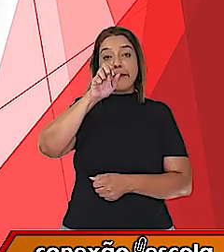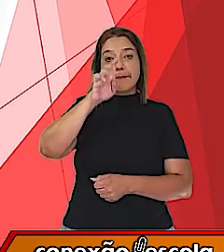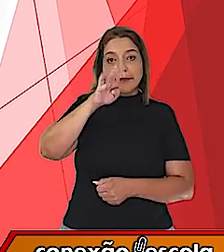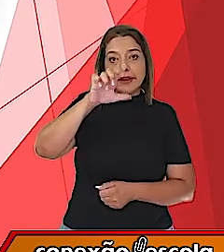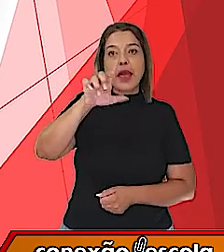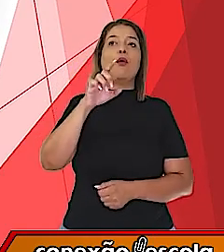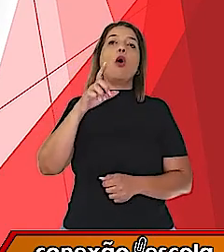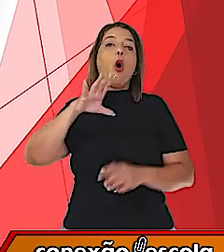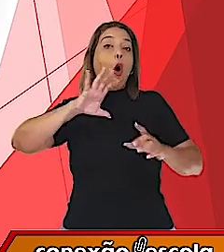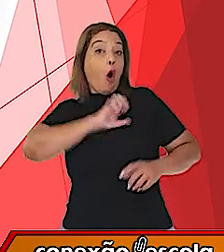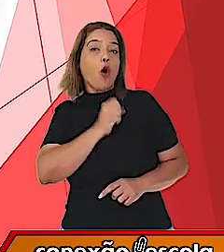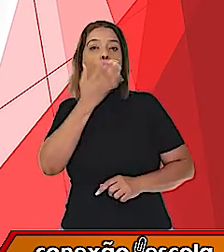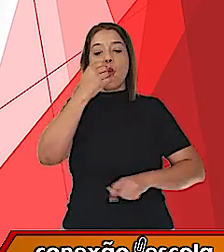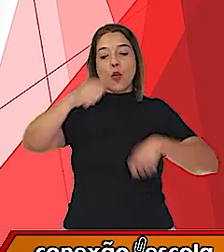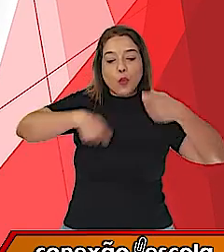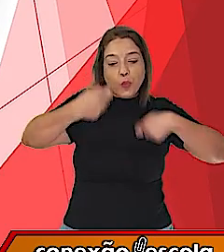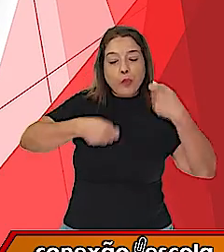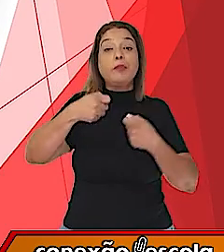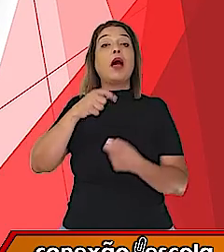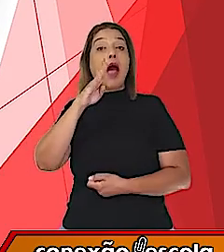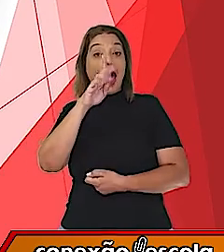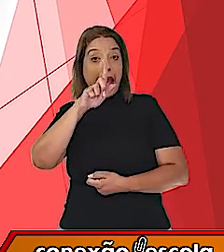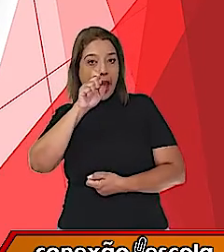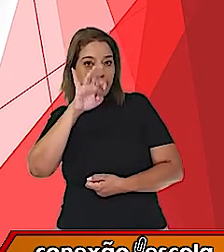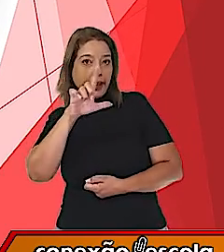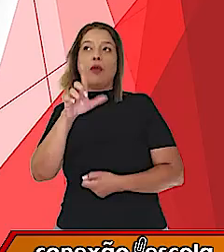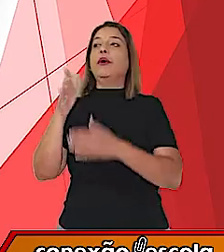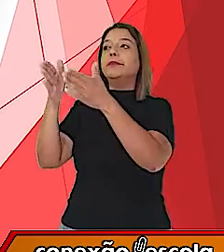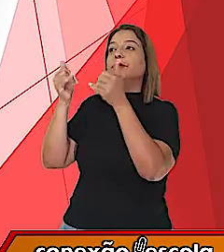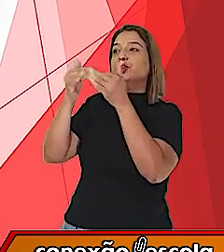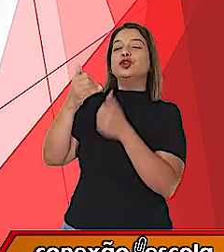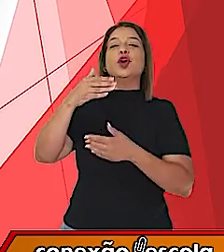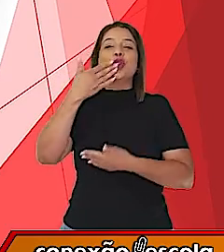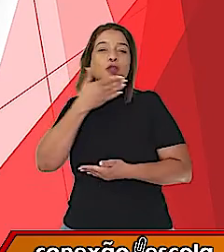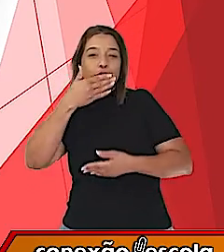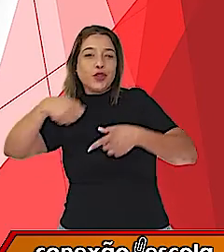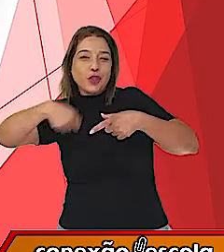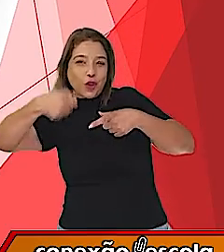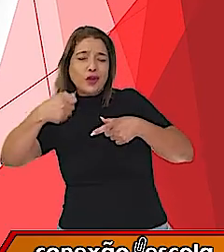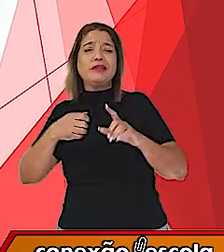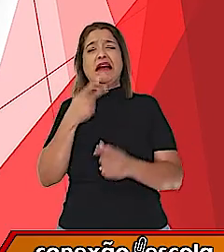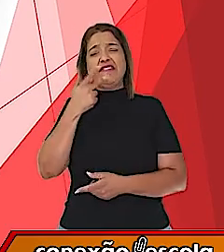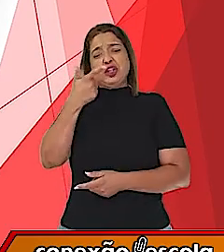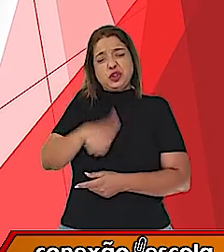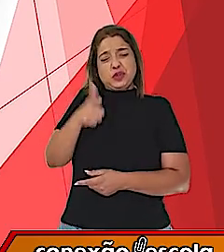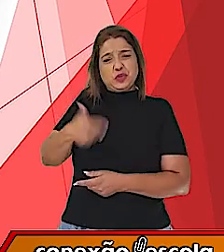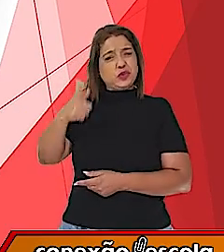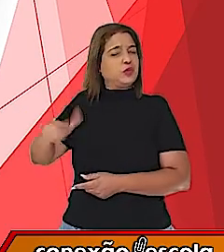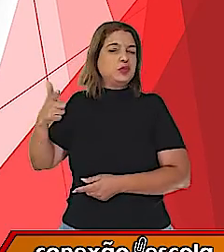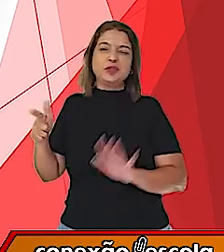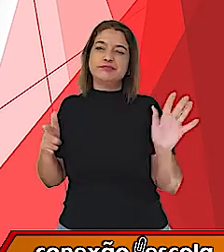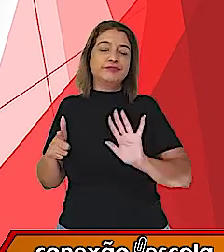refeição, Gabriel pediu a sobremesa. Isso iria ficar muito repetitivo. Então,